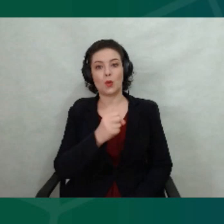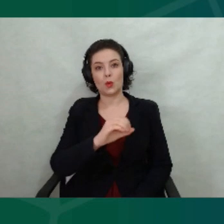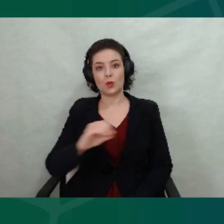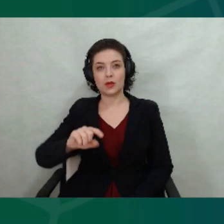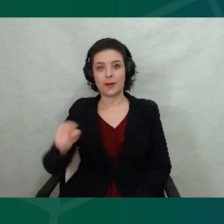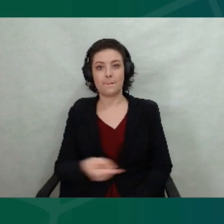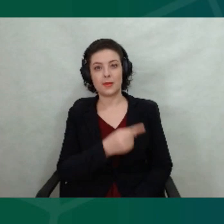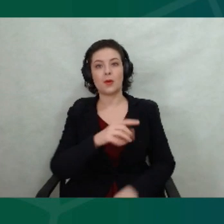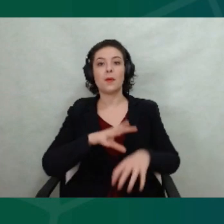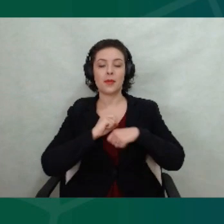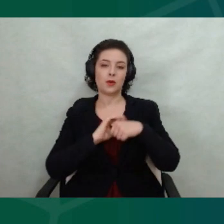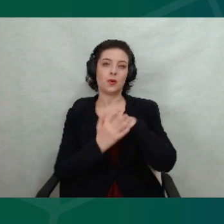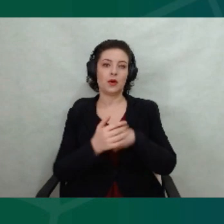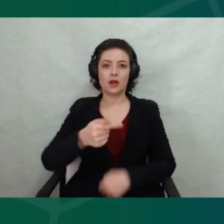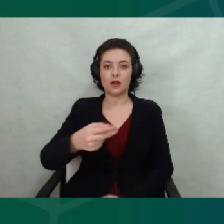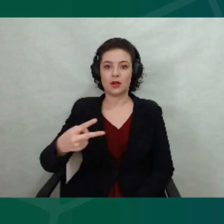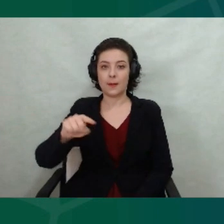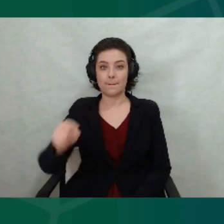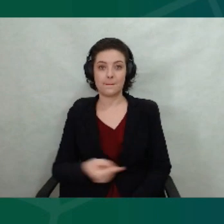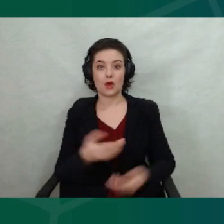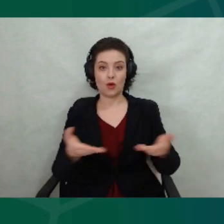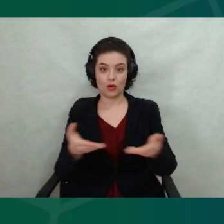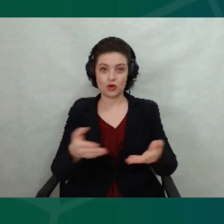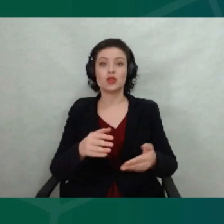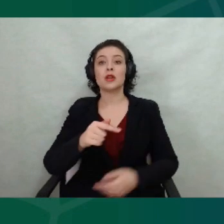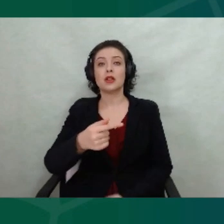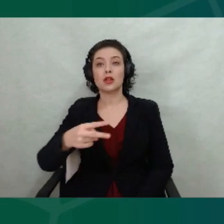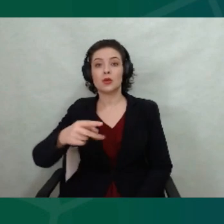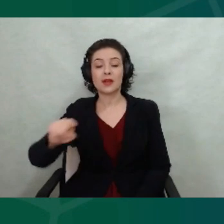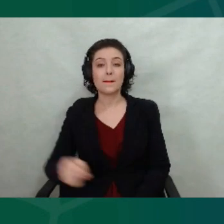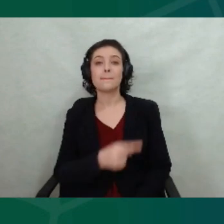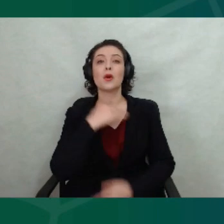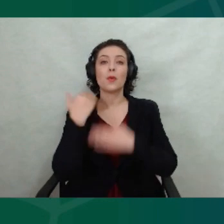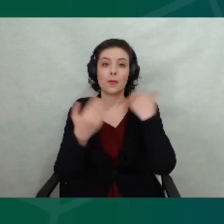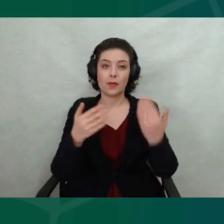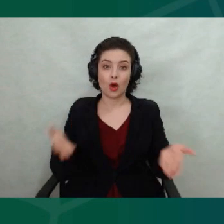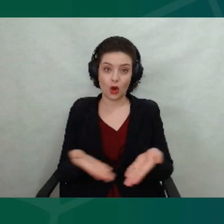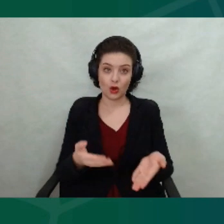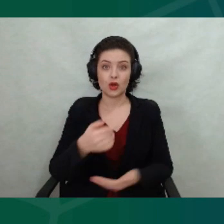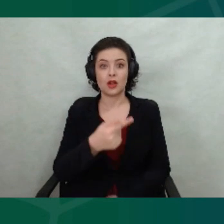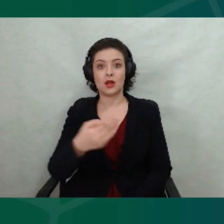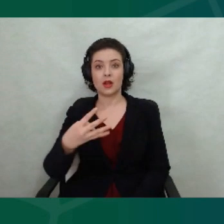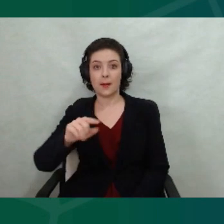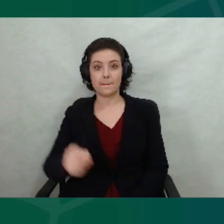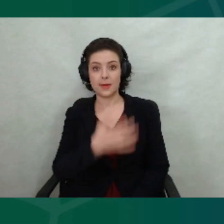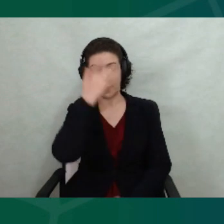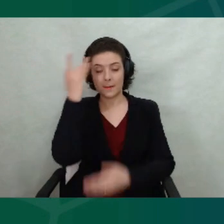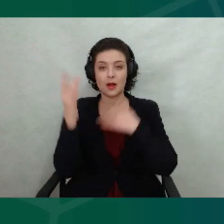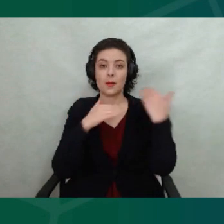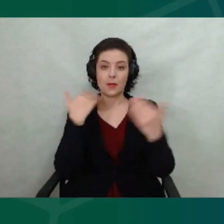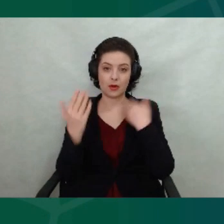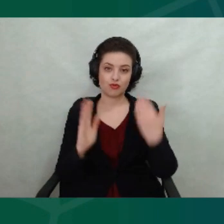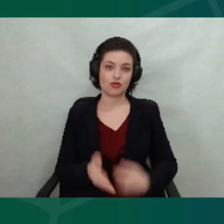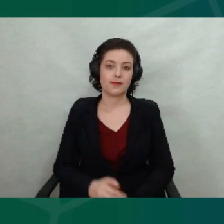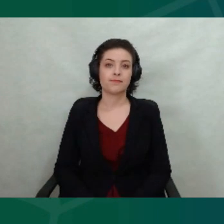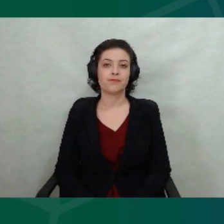72 mil óbitos, hoje já chegando a 74 mil óbitos. Se a gente for comparar a